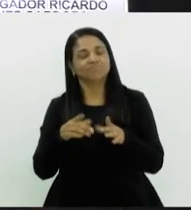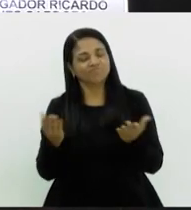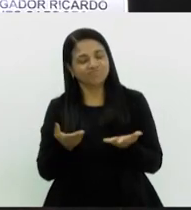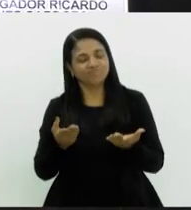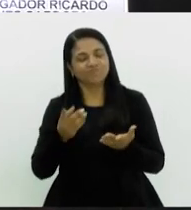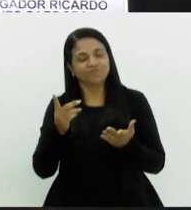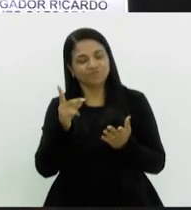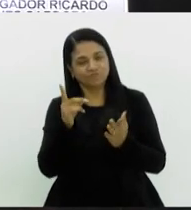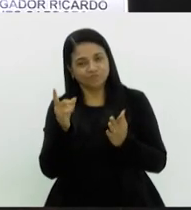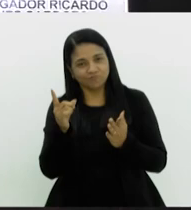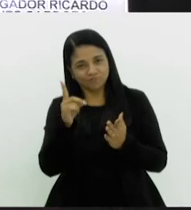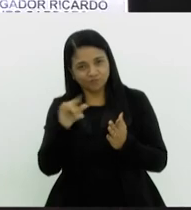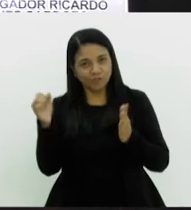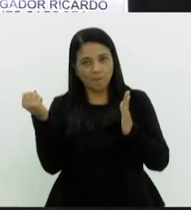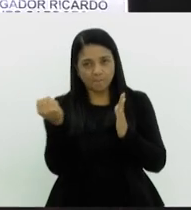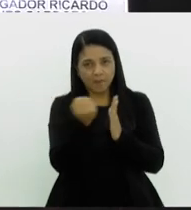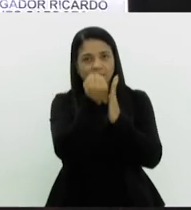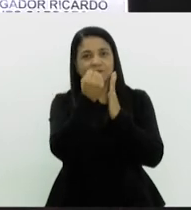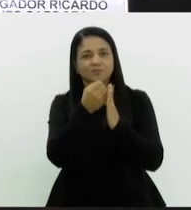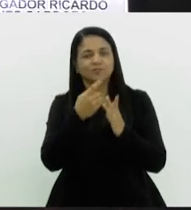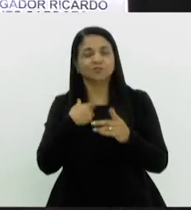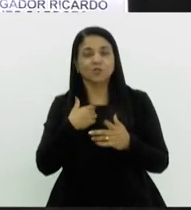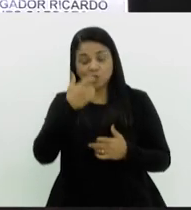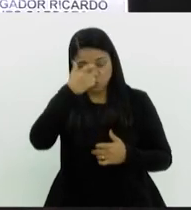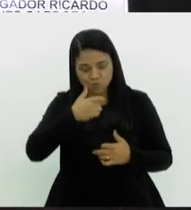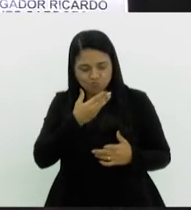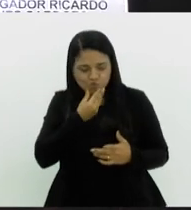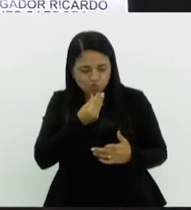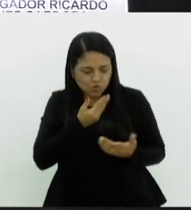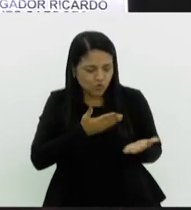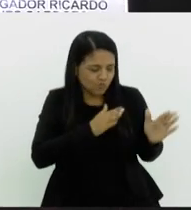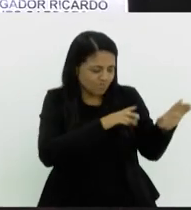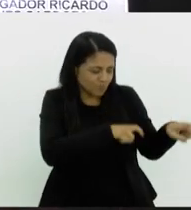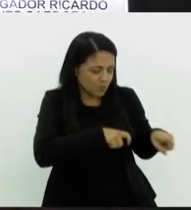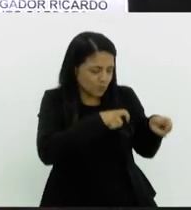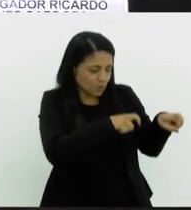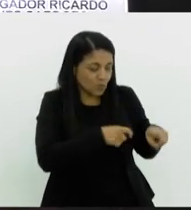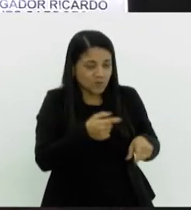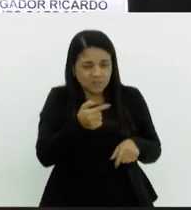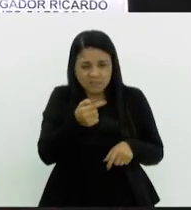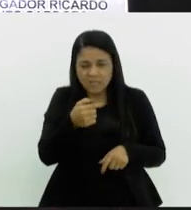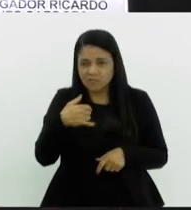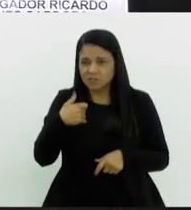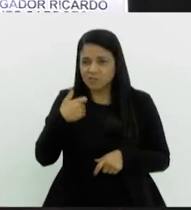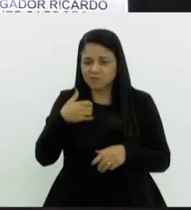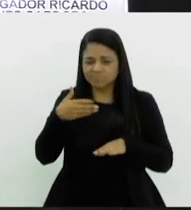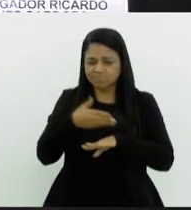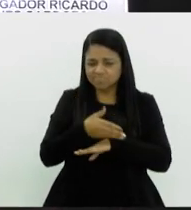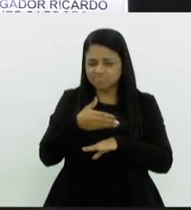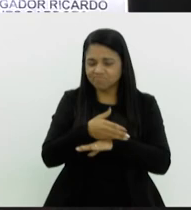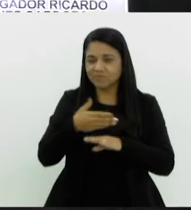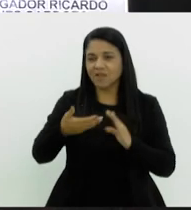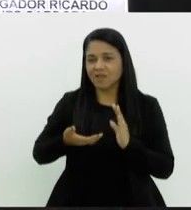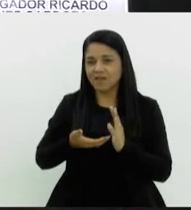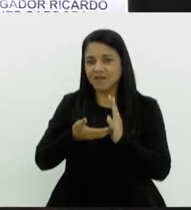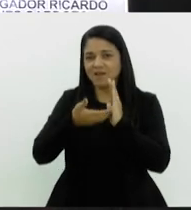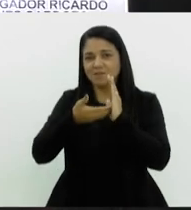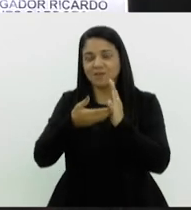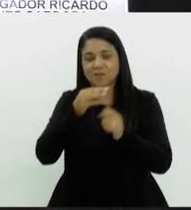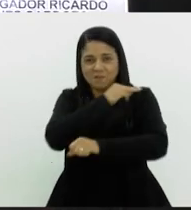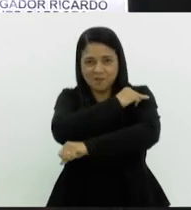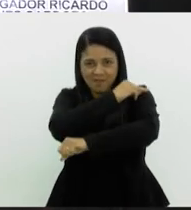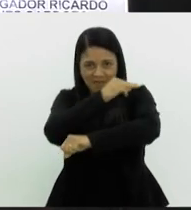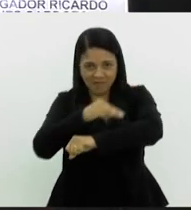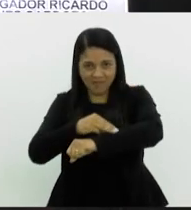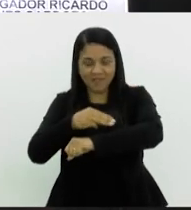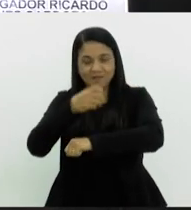marcante. Aquele menino lá do interior, que aos 7 anos começou a frequentar a Câmara Municipal de Macaé, hoje poder